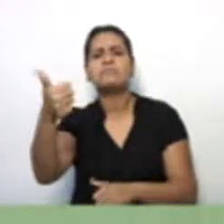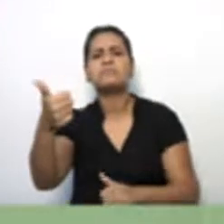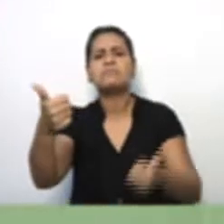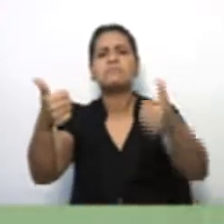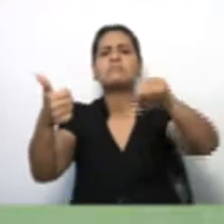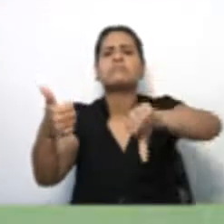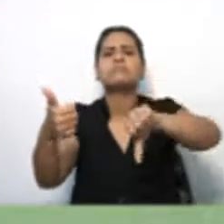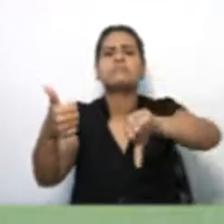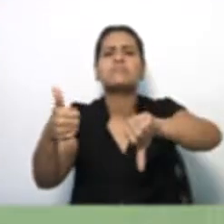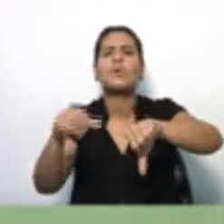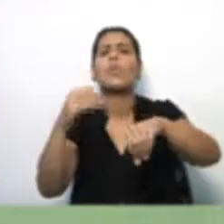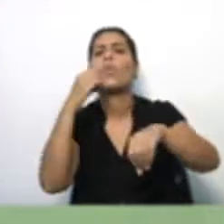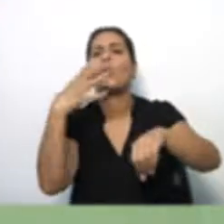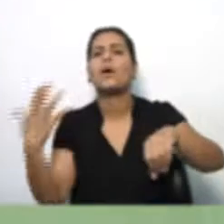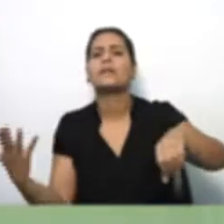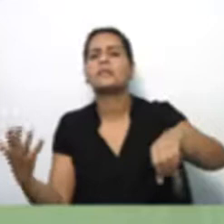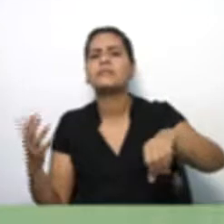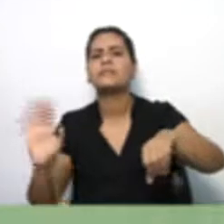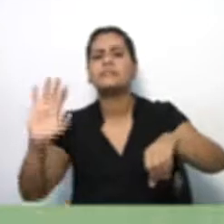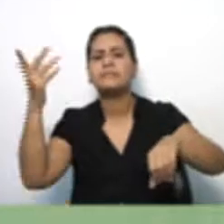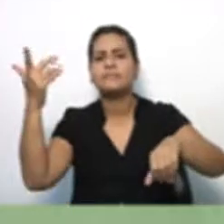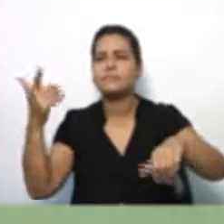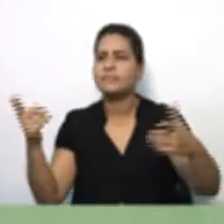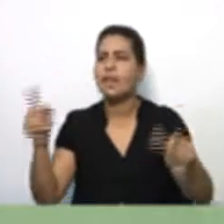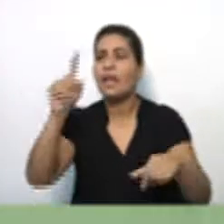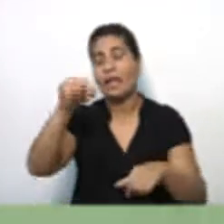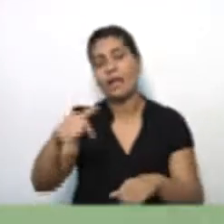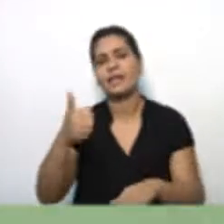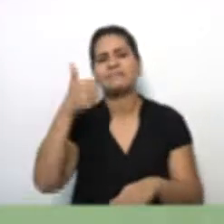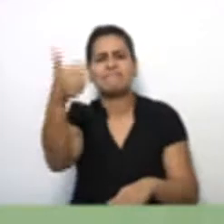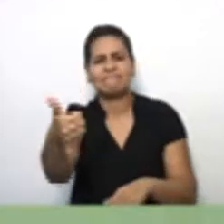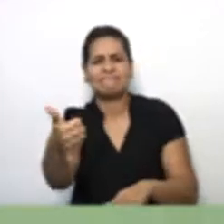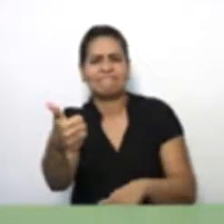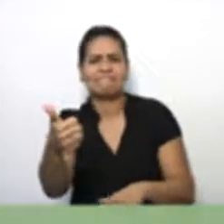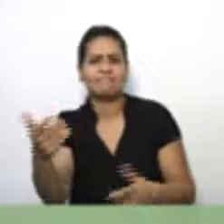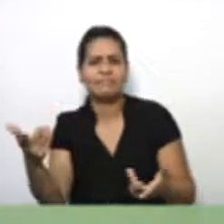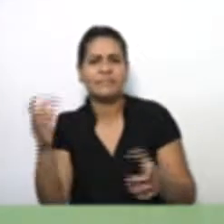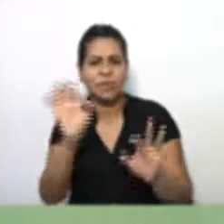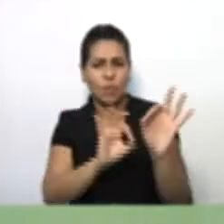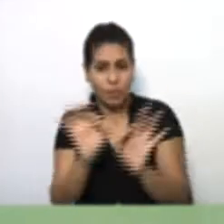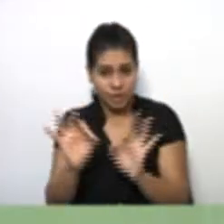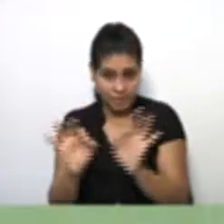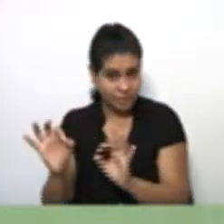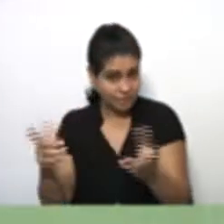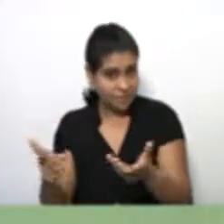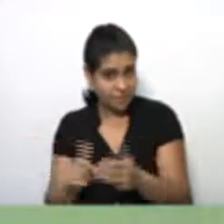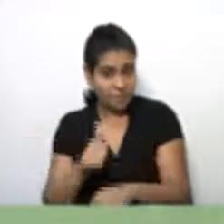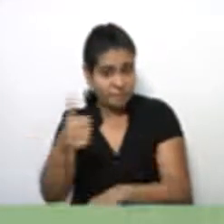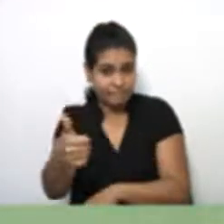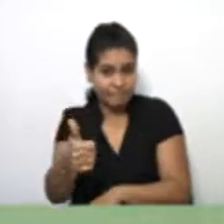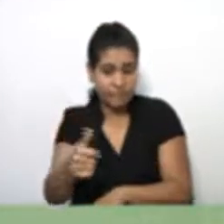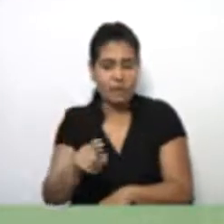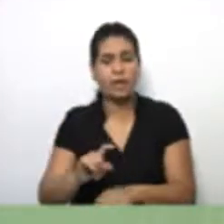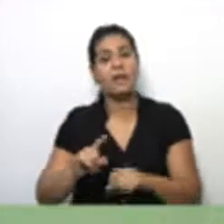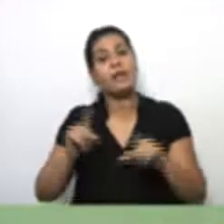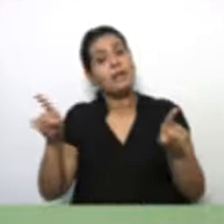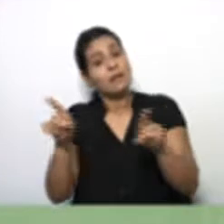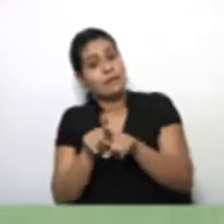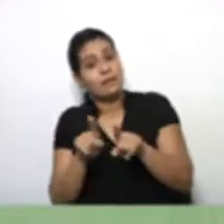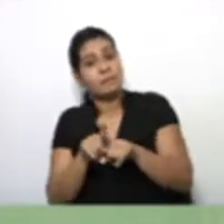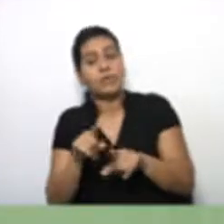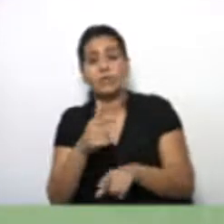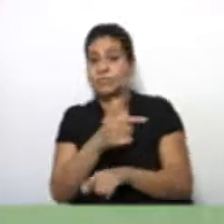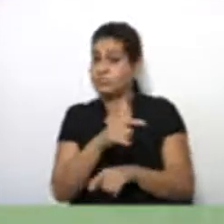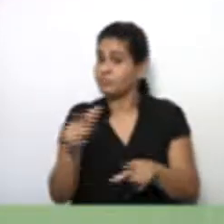até reiterar aqui, ó, resultado positivo, né, daquilo que você está planejando hoje. Além disso, o quê? Ele não